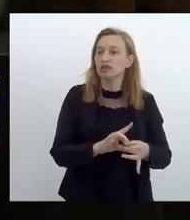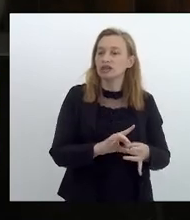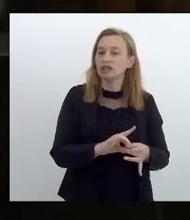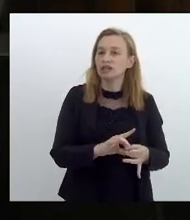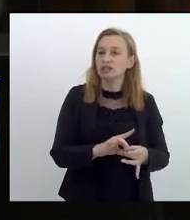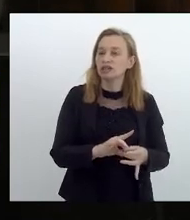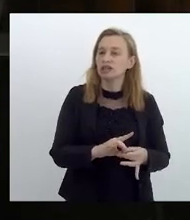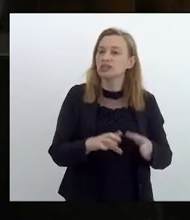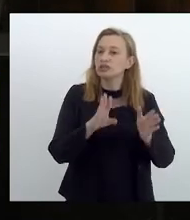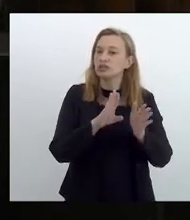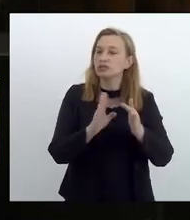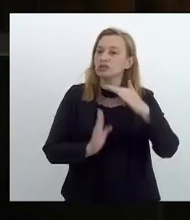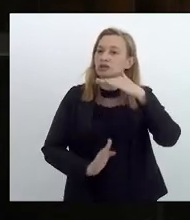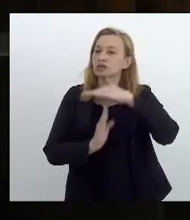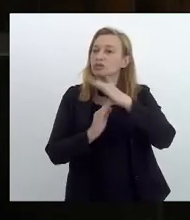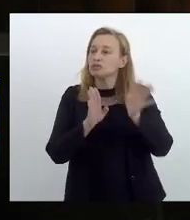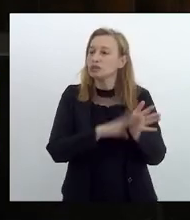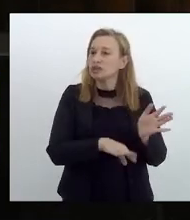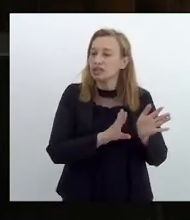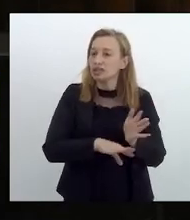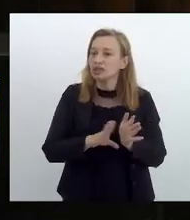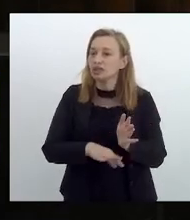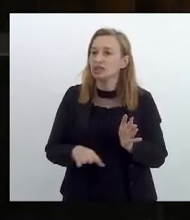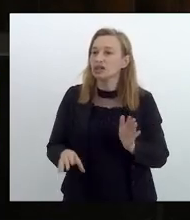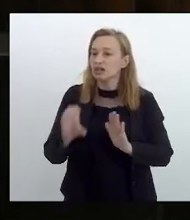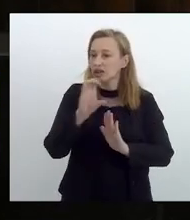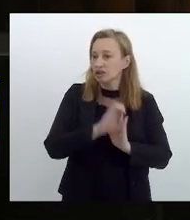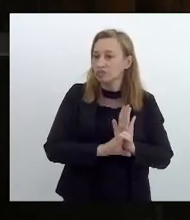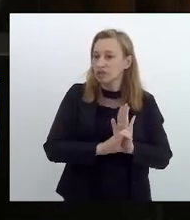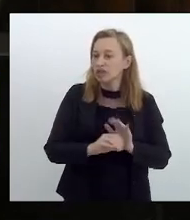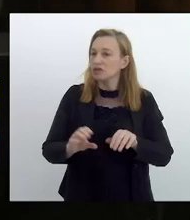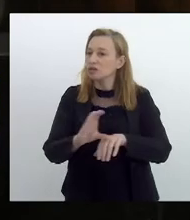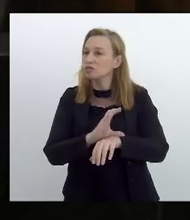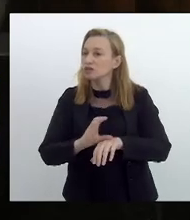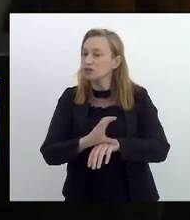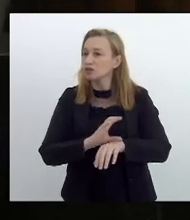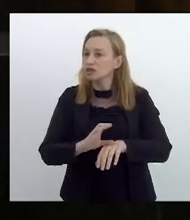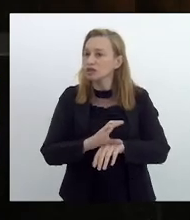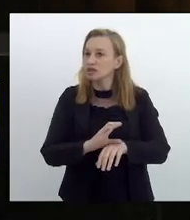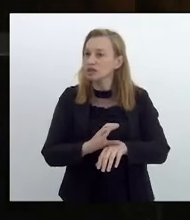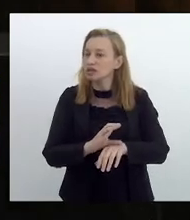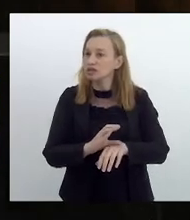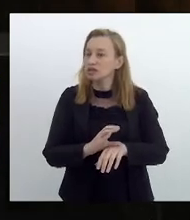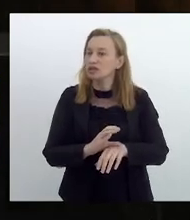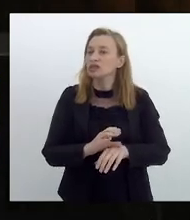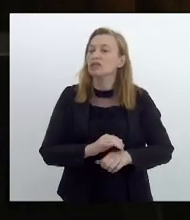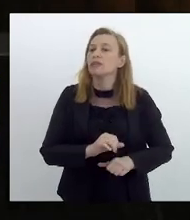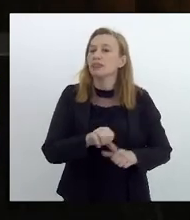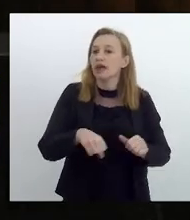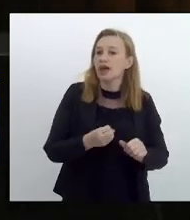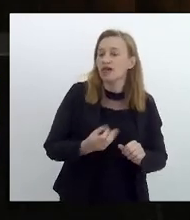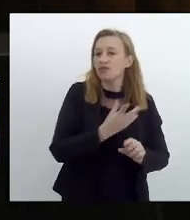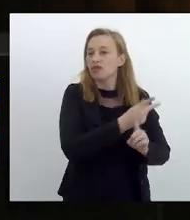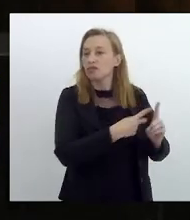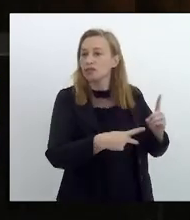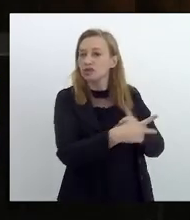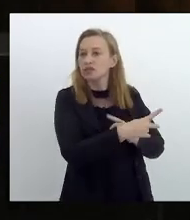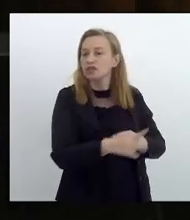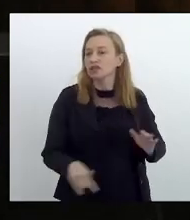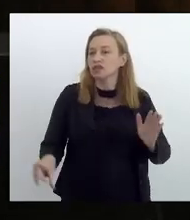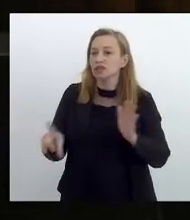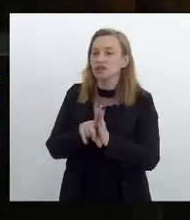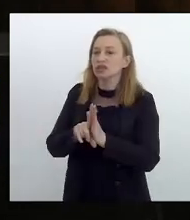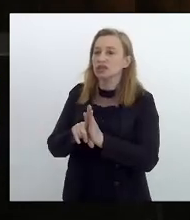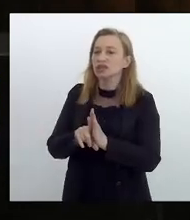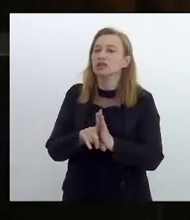do teto de gastos sobre a emenda constitucional da reforma da Oi e a lei